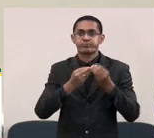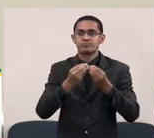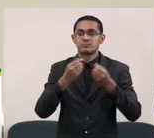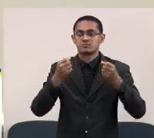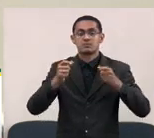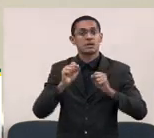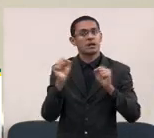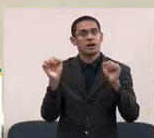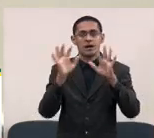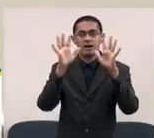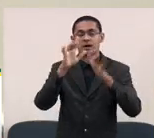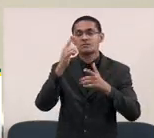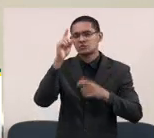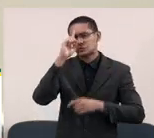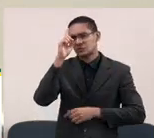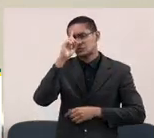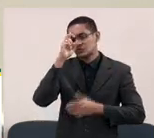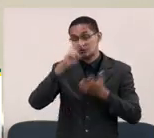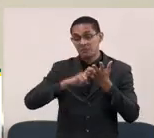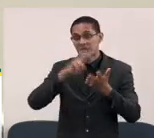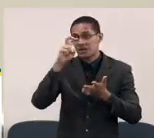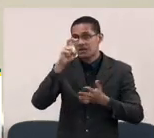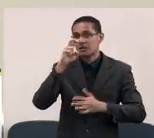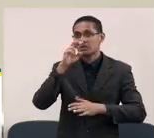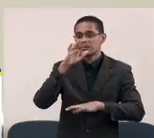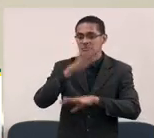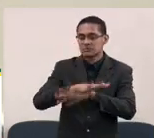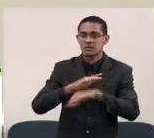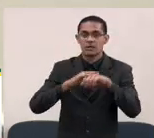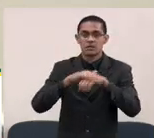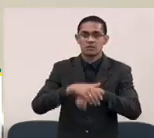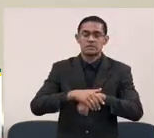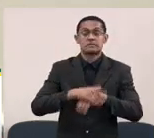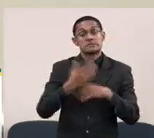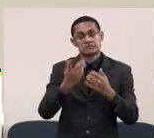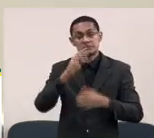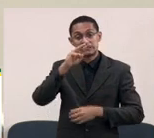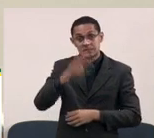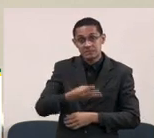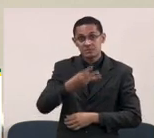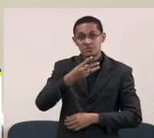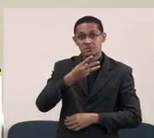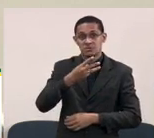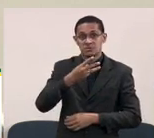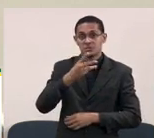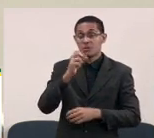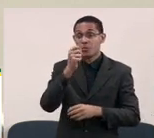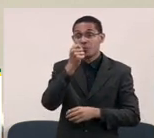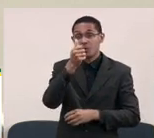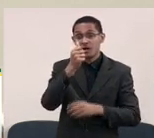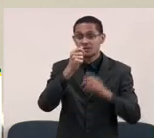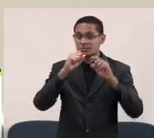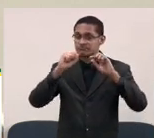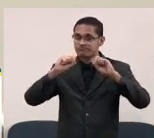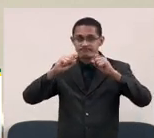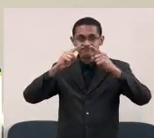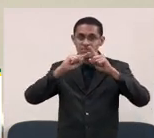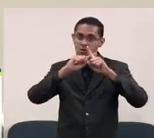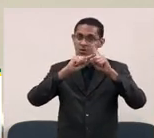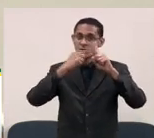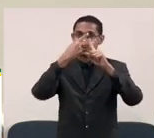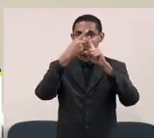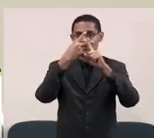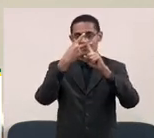café, almoço e janta. Então, tem 3.000 apenados, quase o dobro da lotação, e